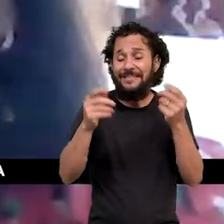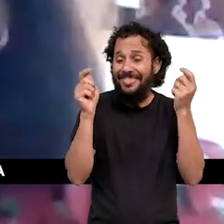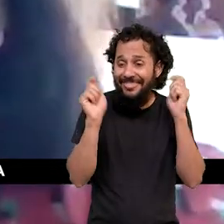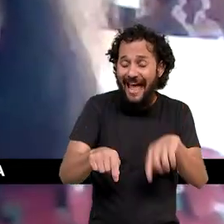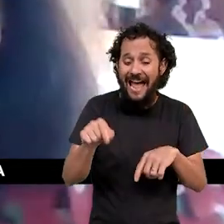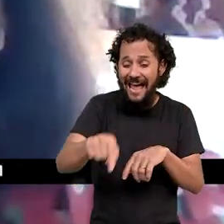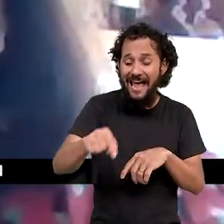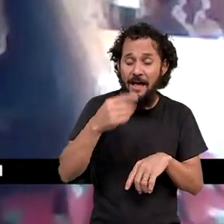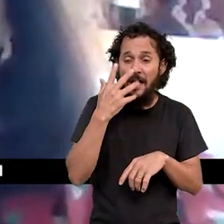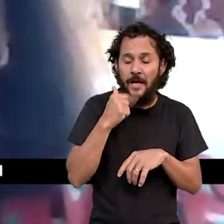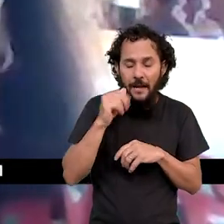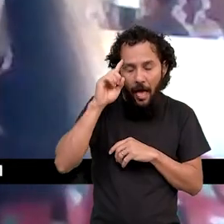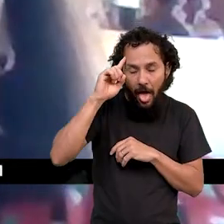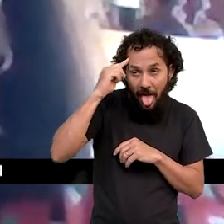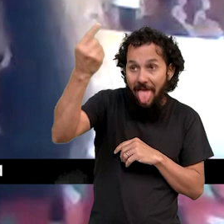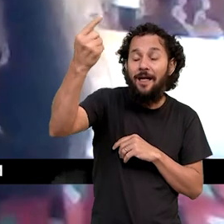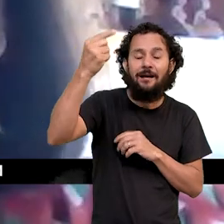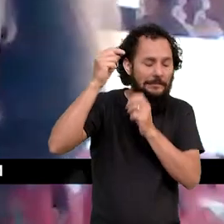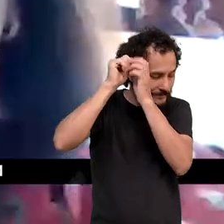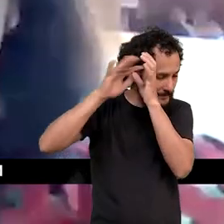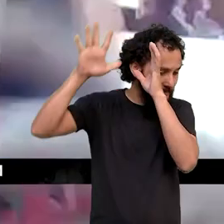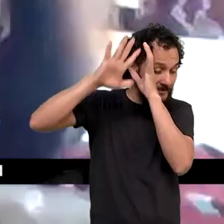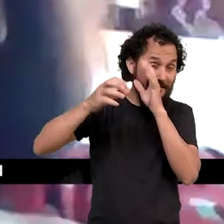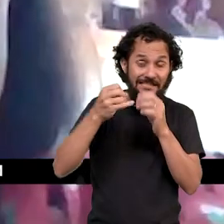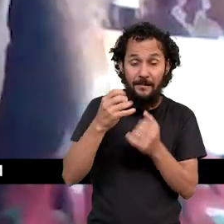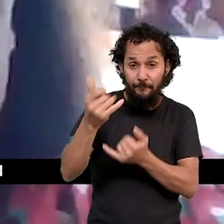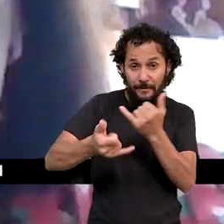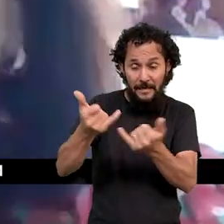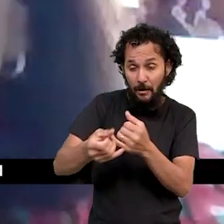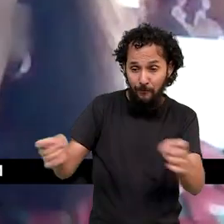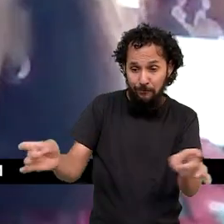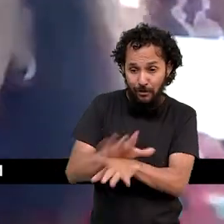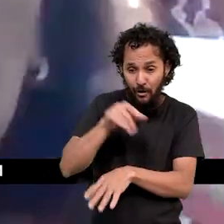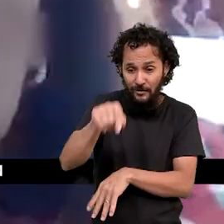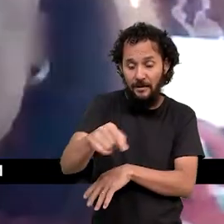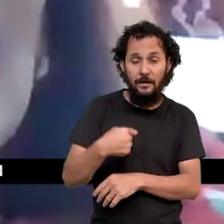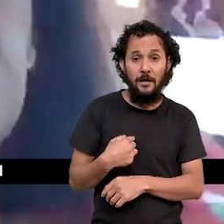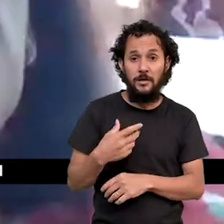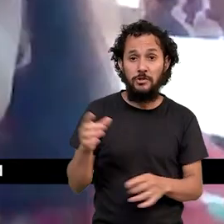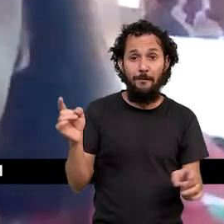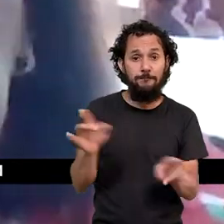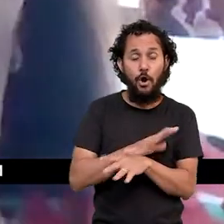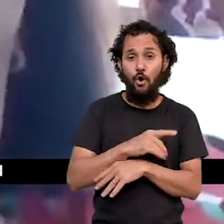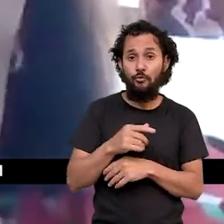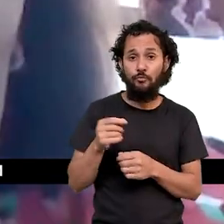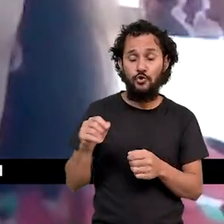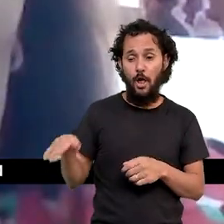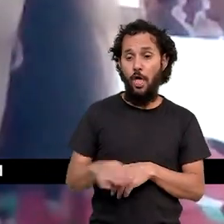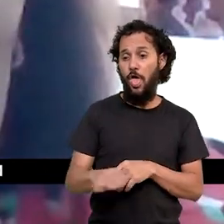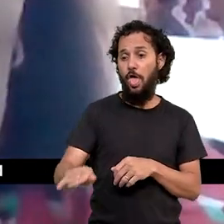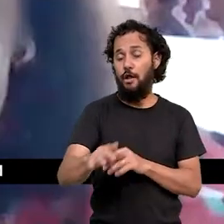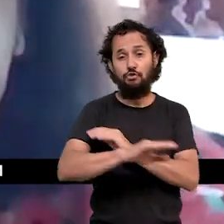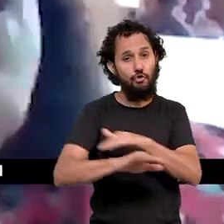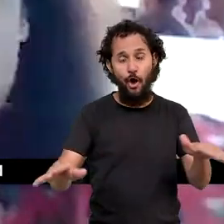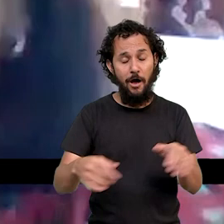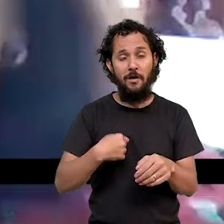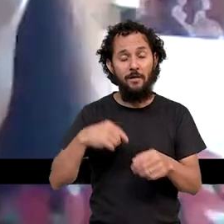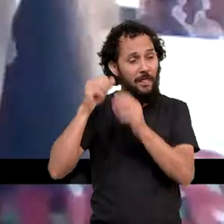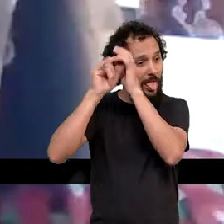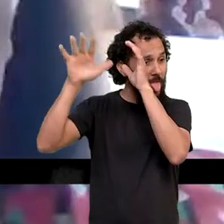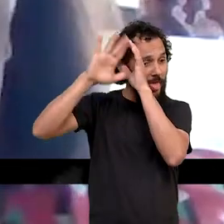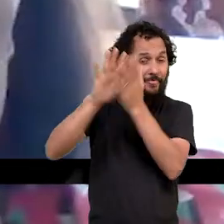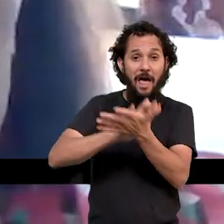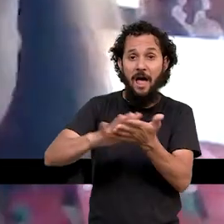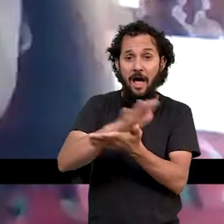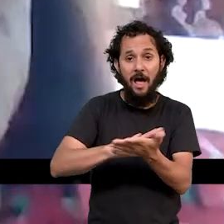que permite a criança inventar. Quando você dá um brinquedo industrializado, o brinquedo já está pronto. Ela não tem mais